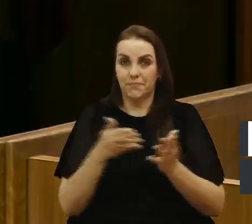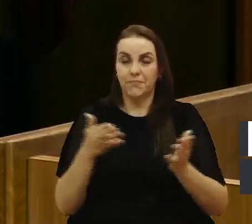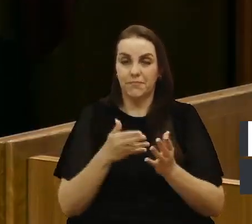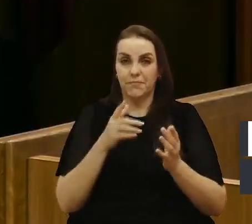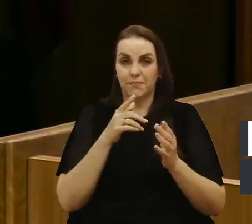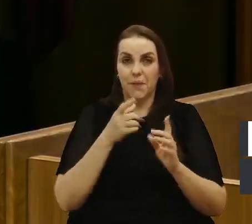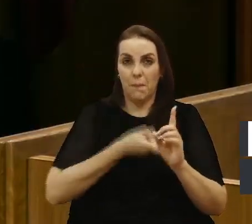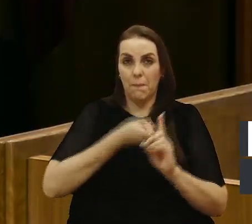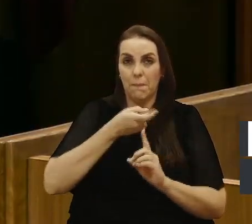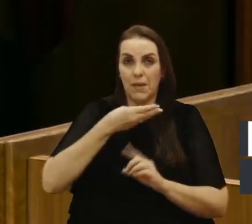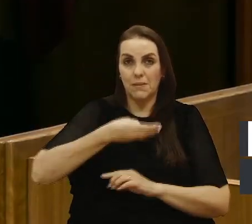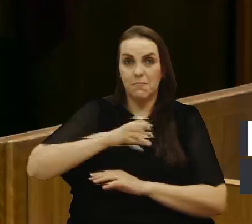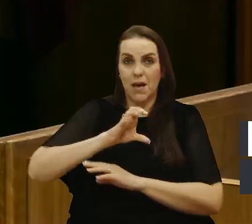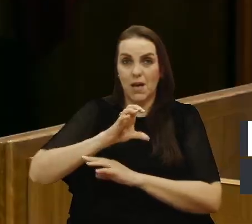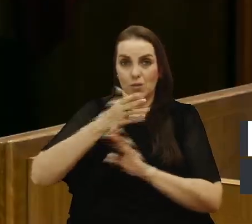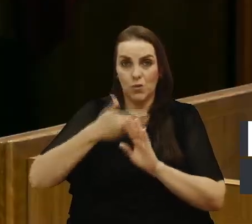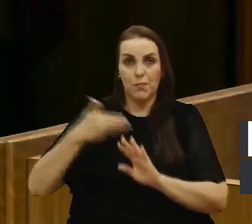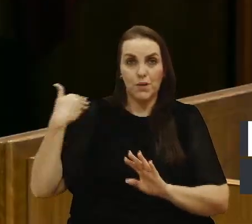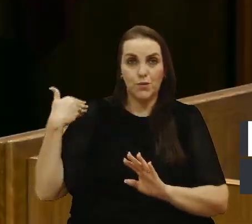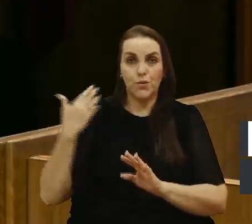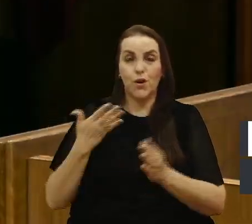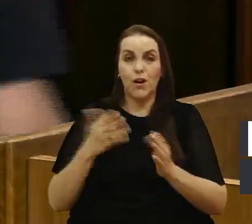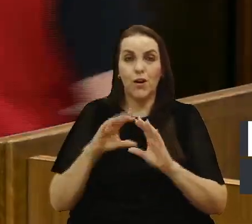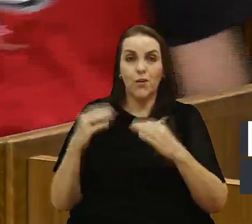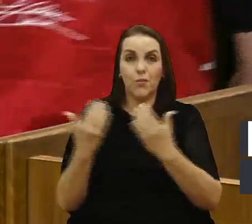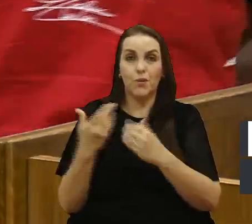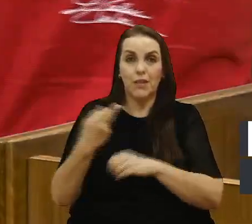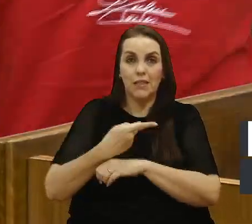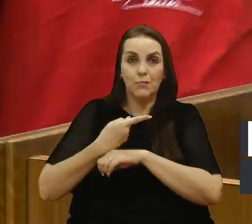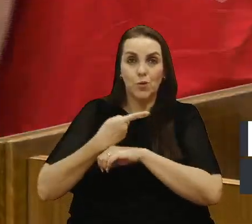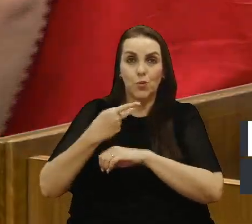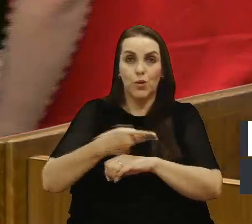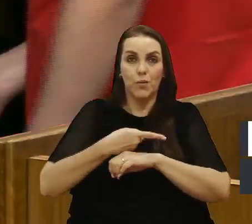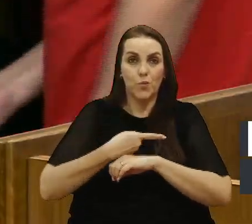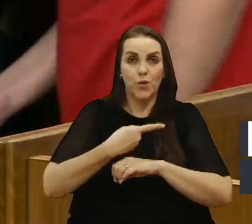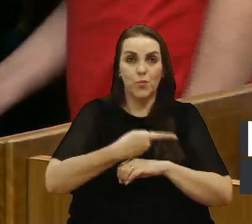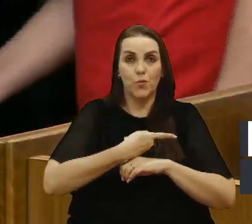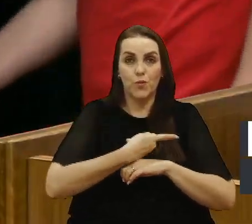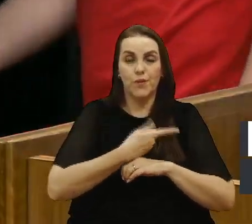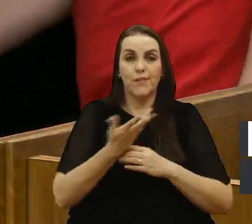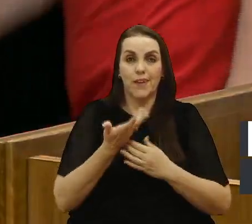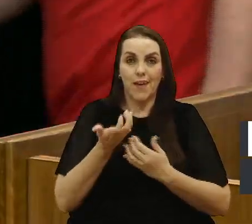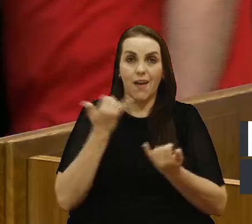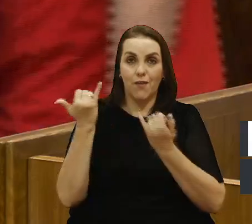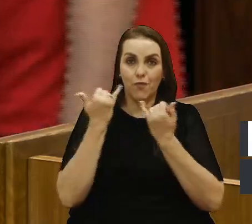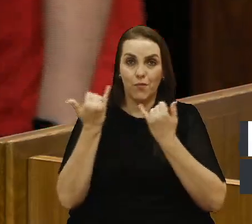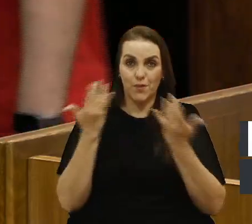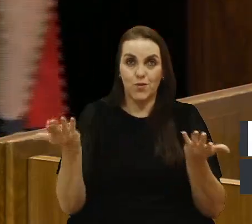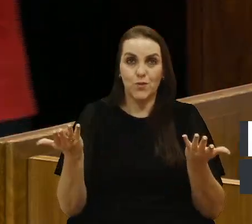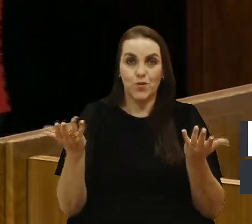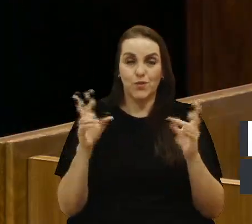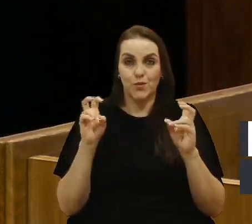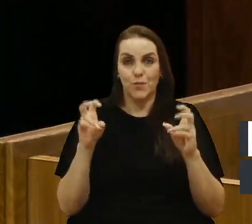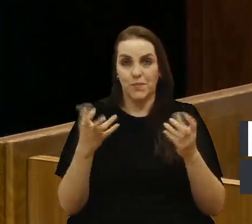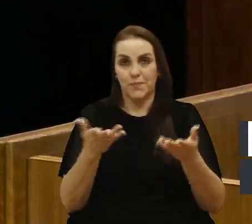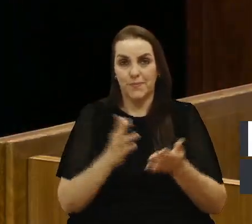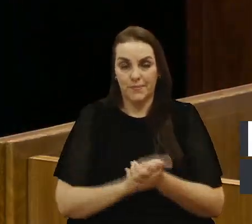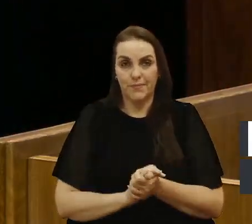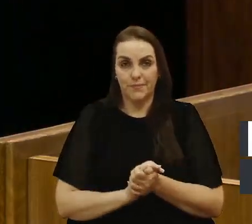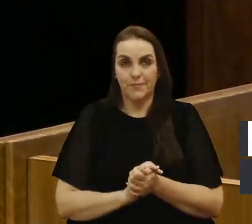de março, a comunidade desses lugares tem me procurado e buscado informações sobre isso, porque